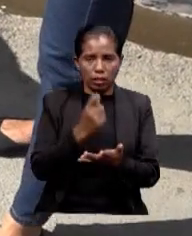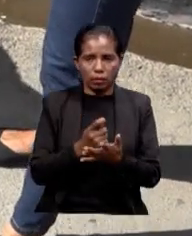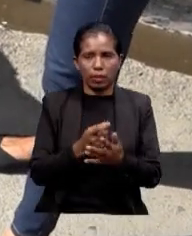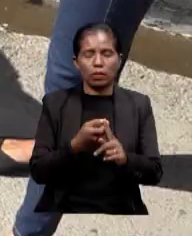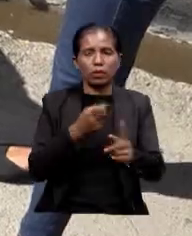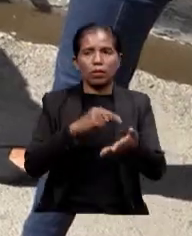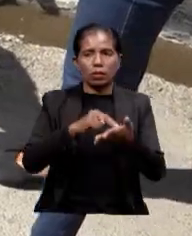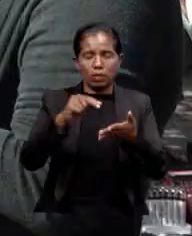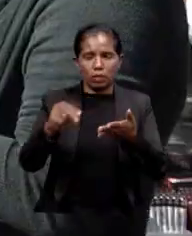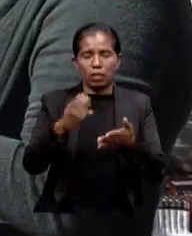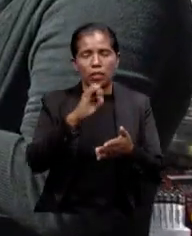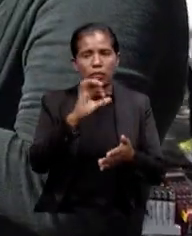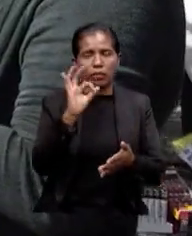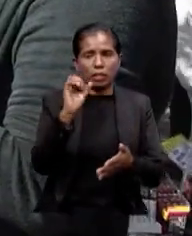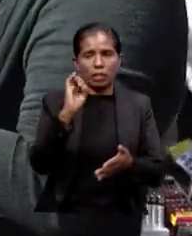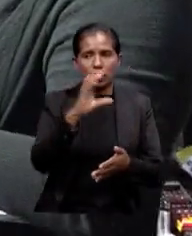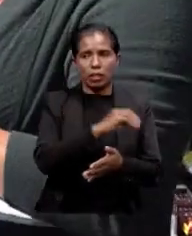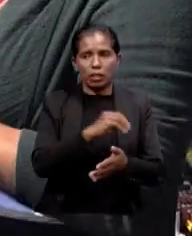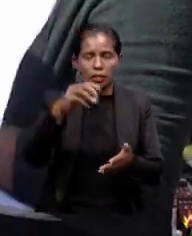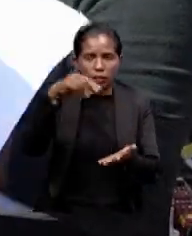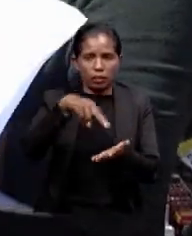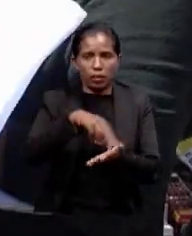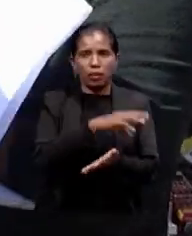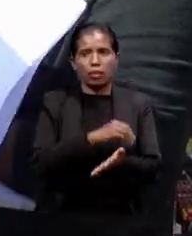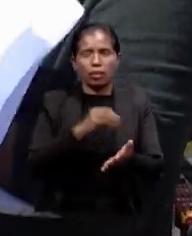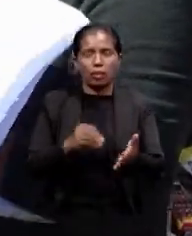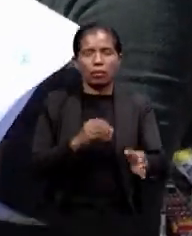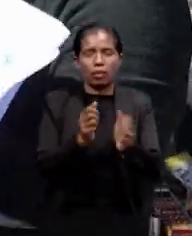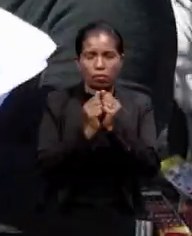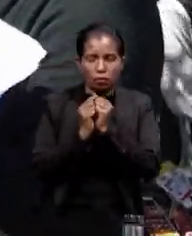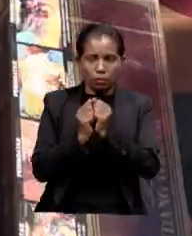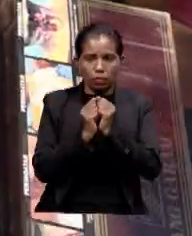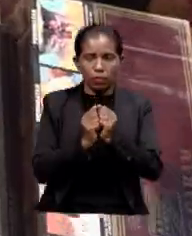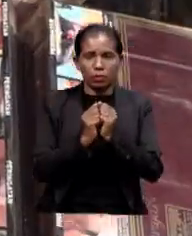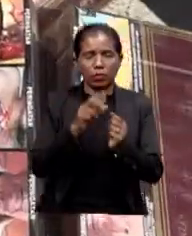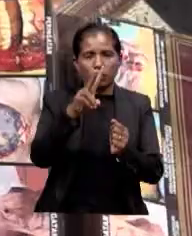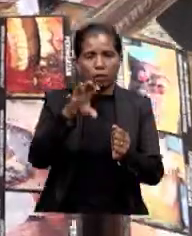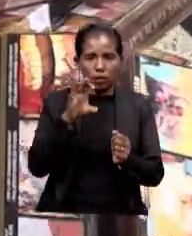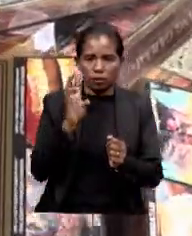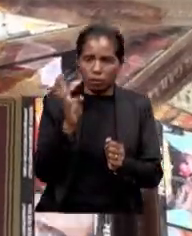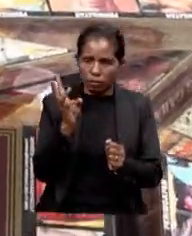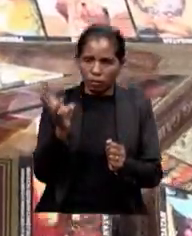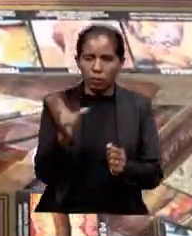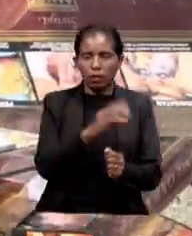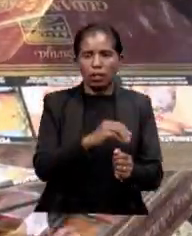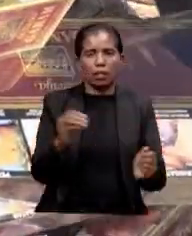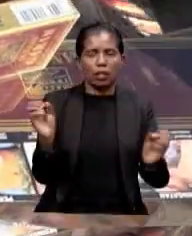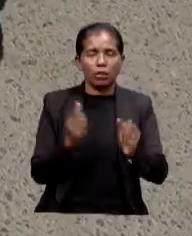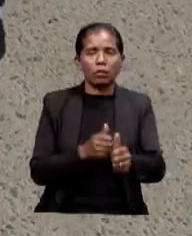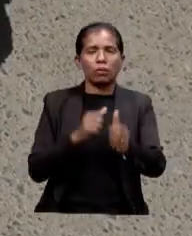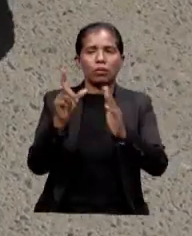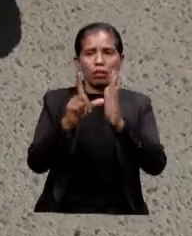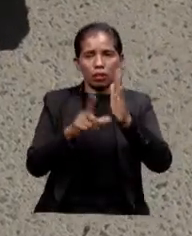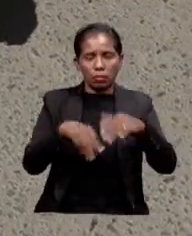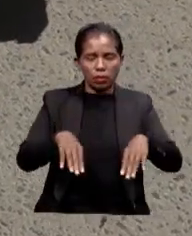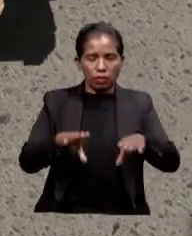número ne a IFES identifica estabelecimento comercial Ramutuk Atos Rua Nenulo comete infração, também fa um